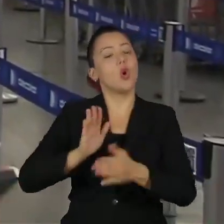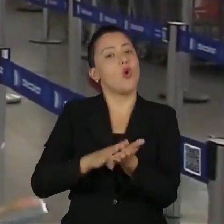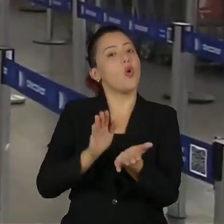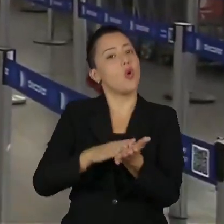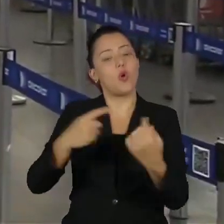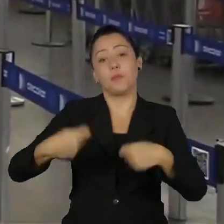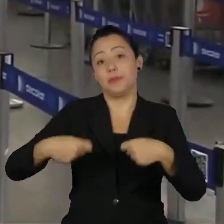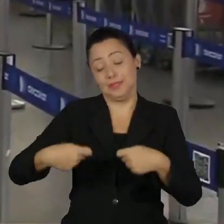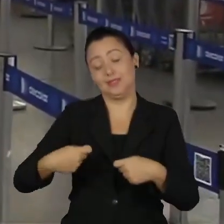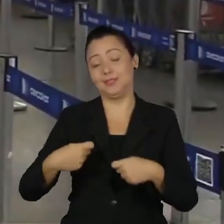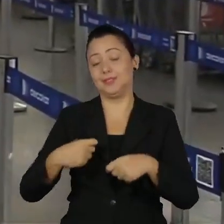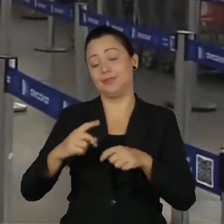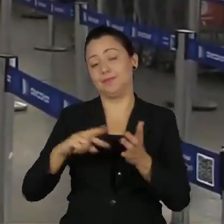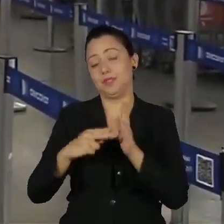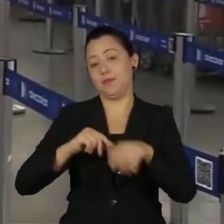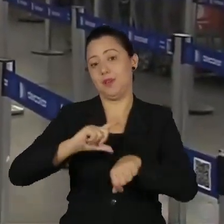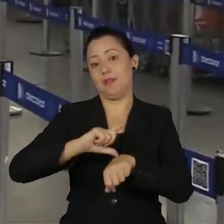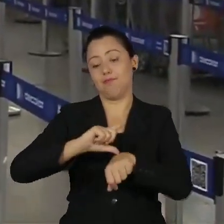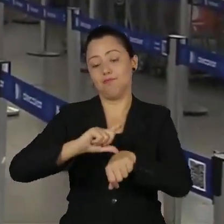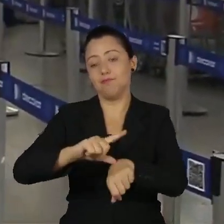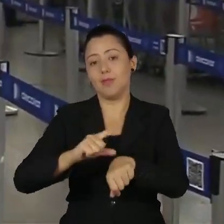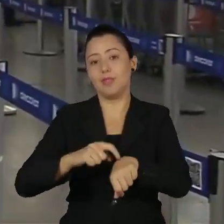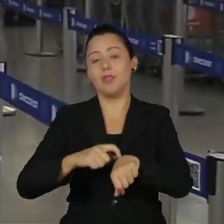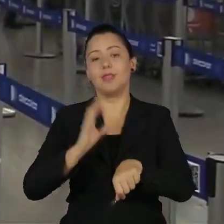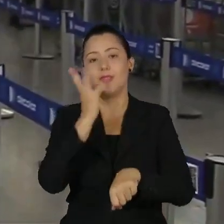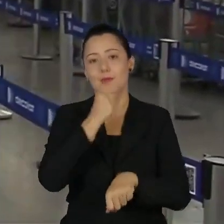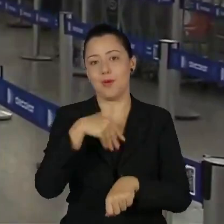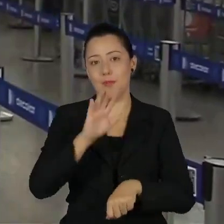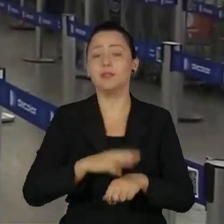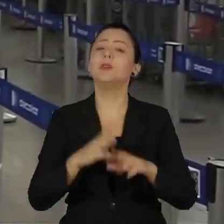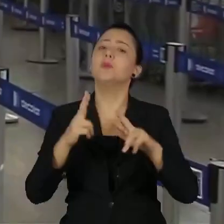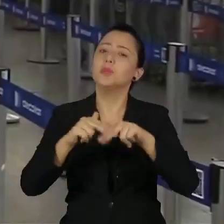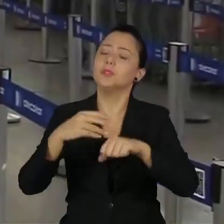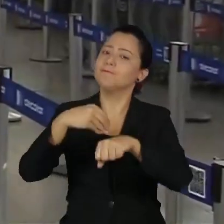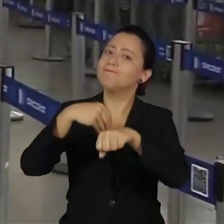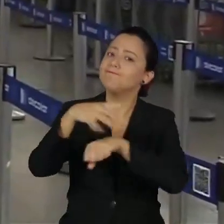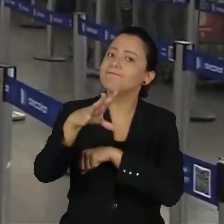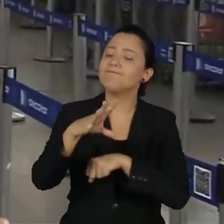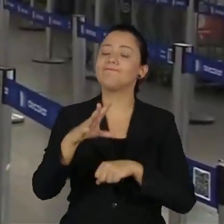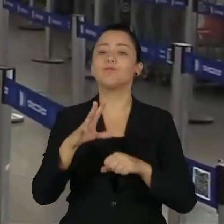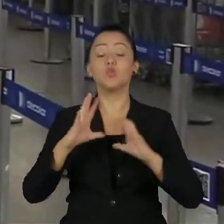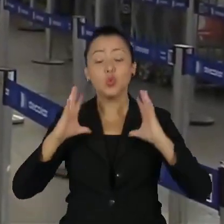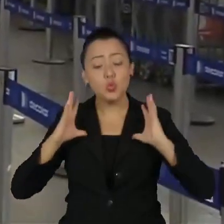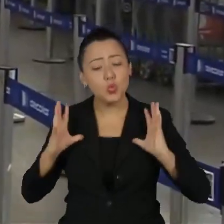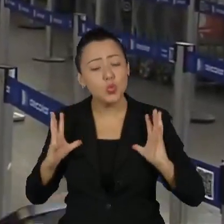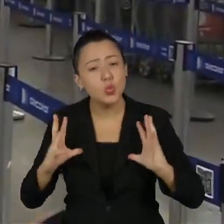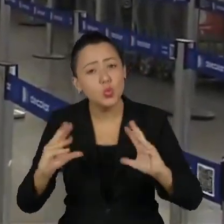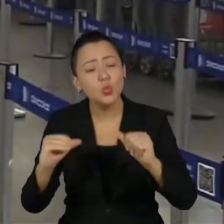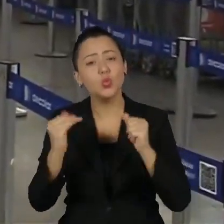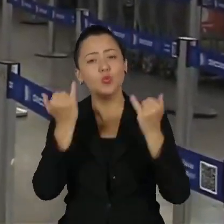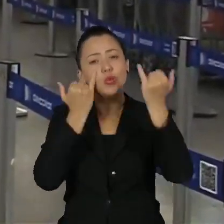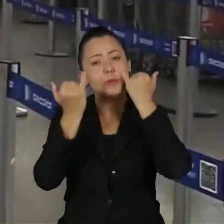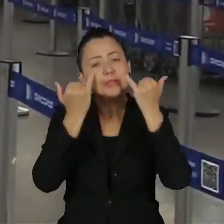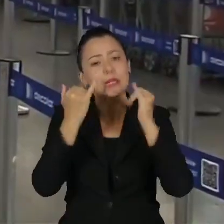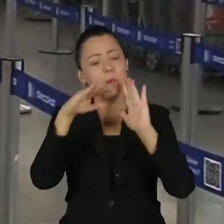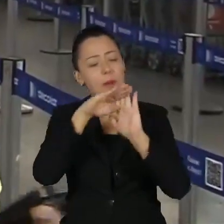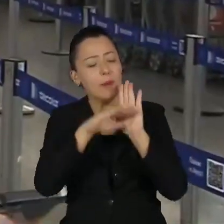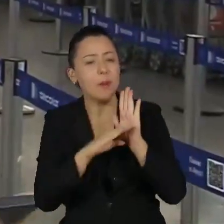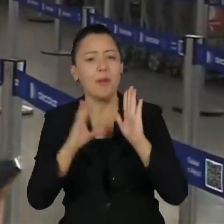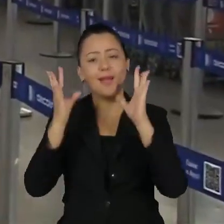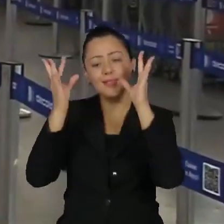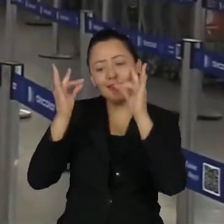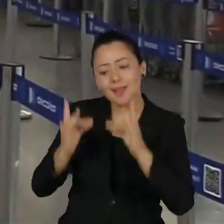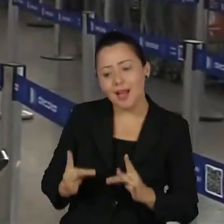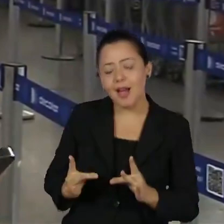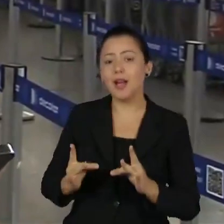de maior movimentação. Então, fica a recomendação de você verificar todas essas informações no site da companhia